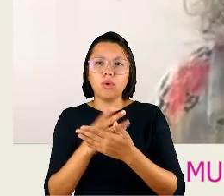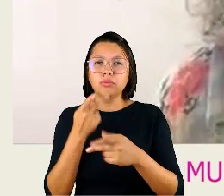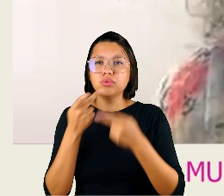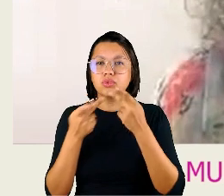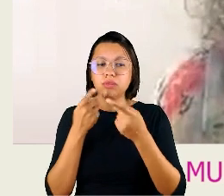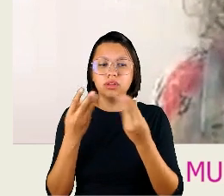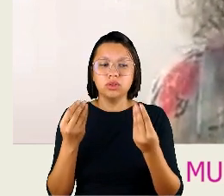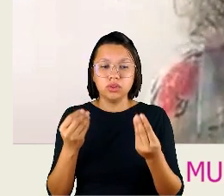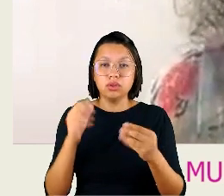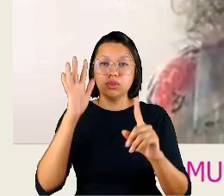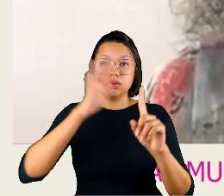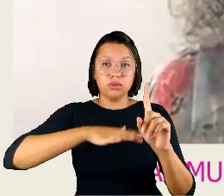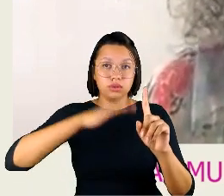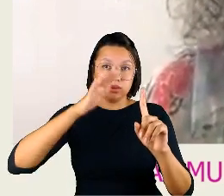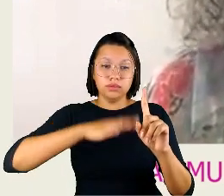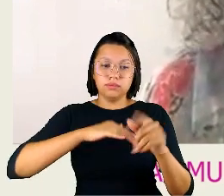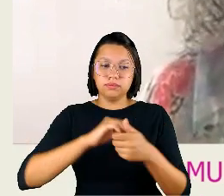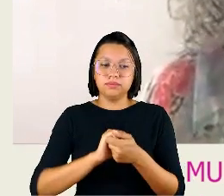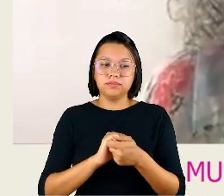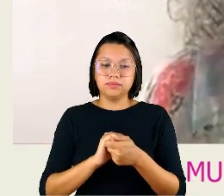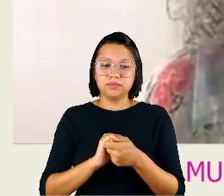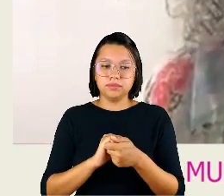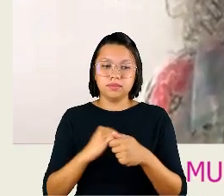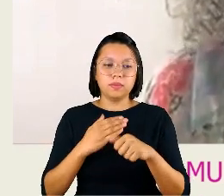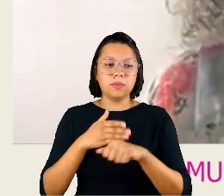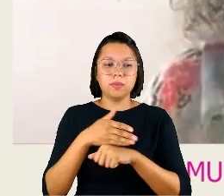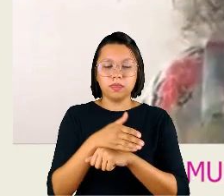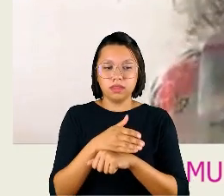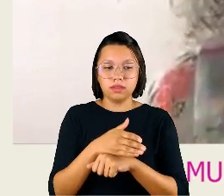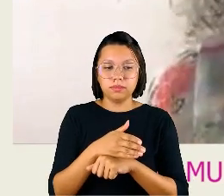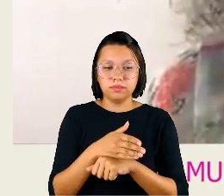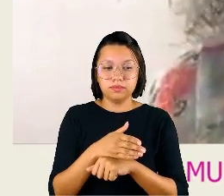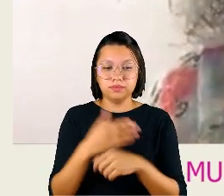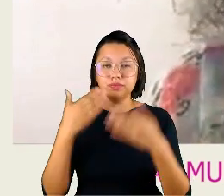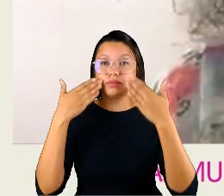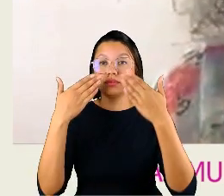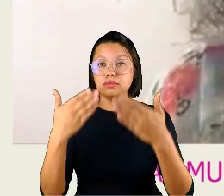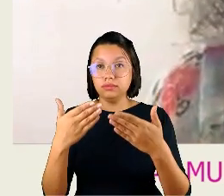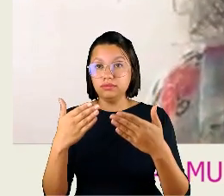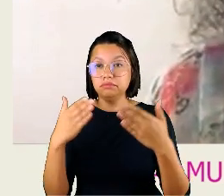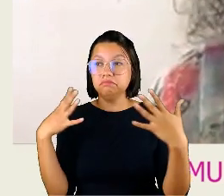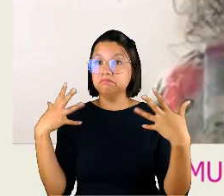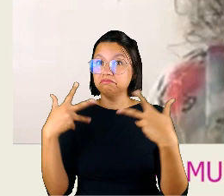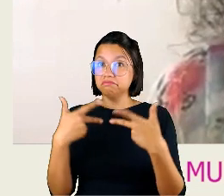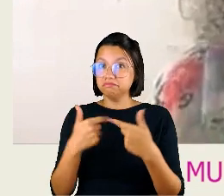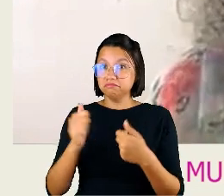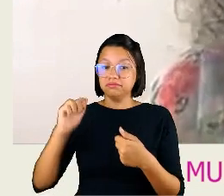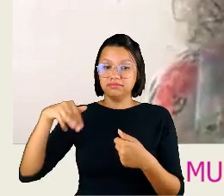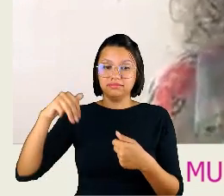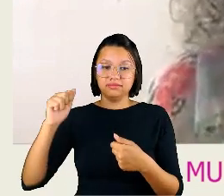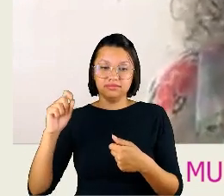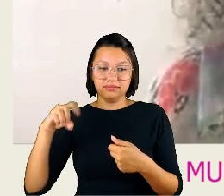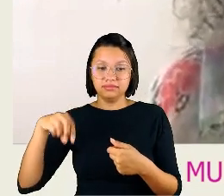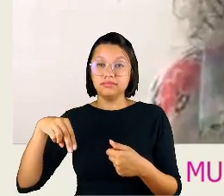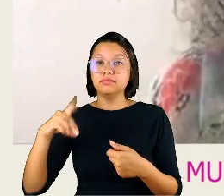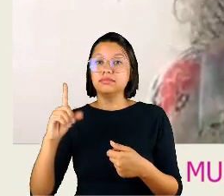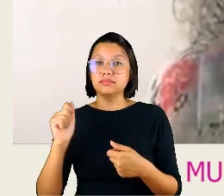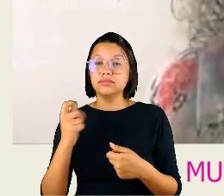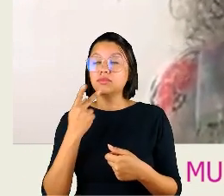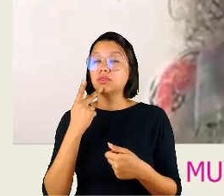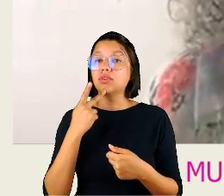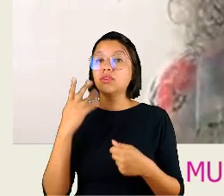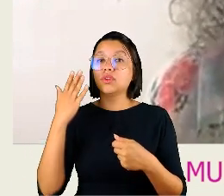comentários, muitos elogios à participação e à apresentação brilhante da Amanda, muitas pessoas falando